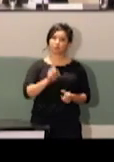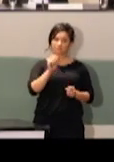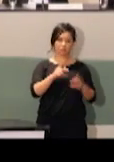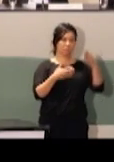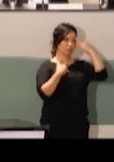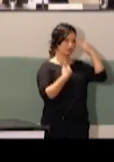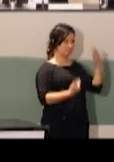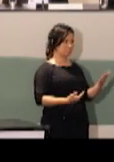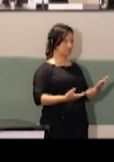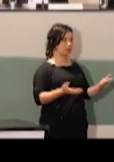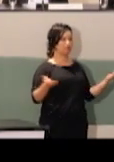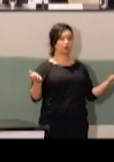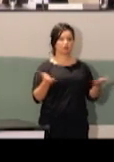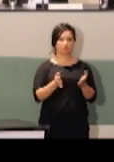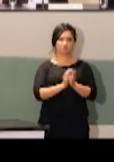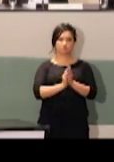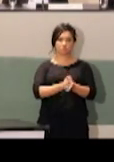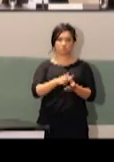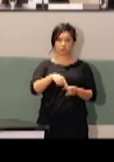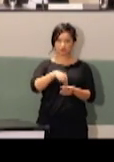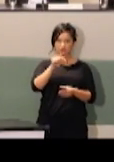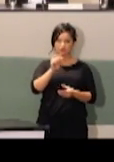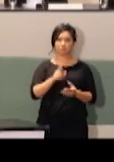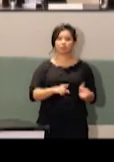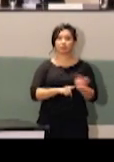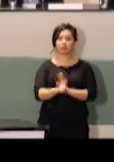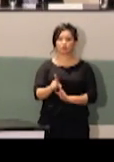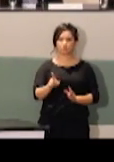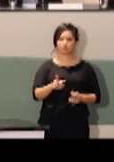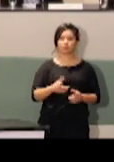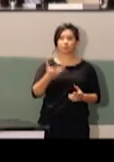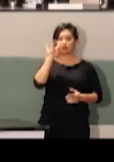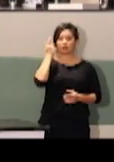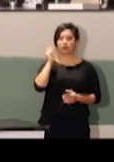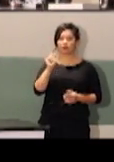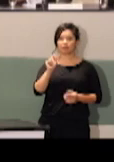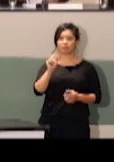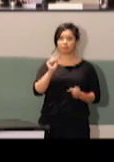sorteio da pergunta livre. O próximo candidato será